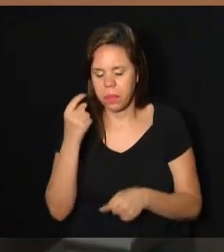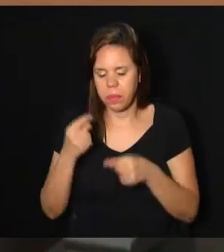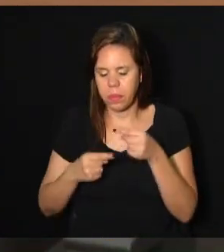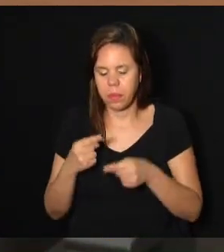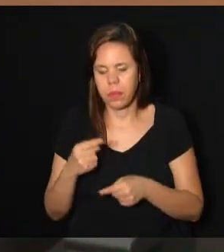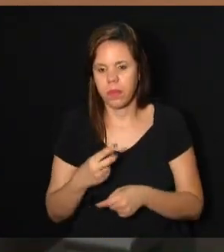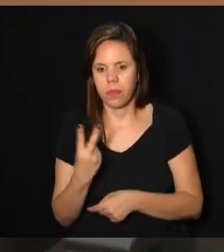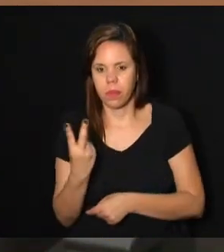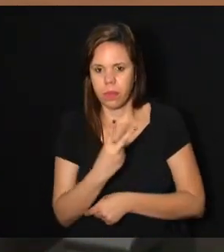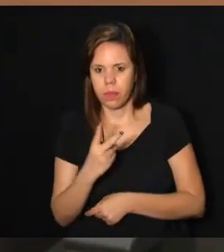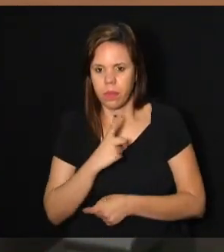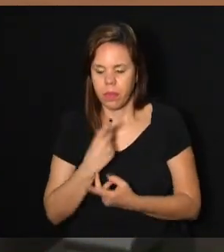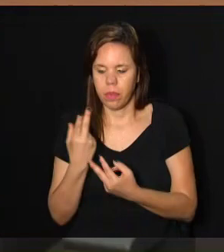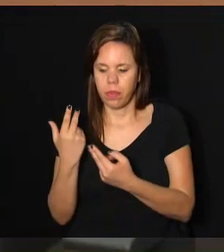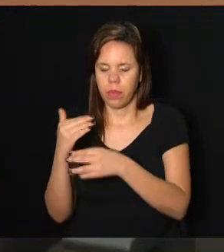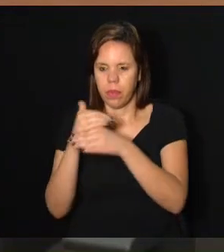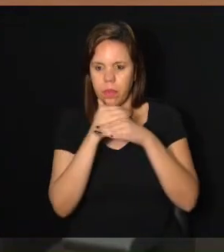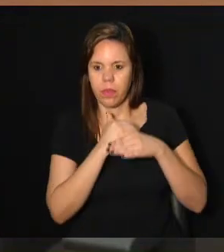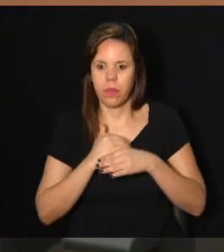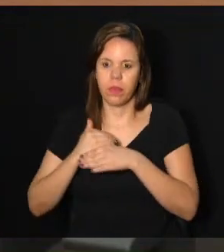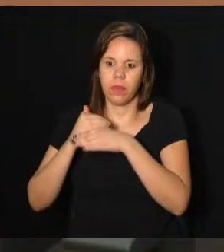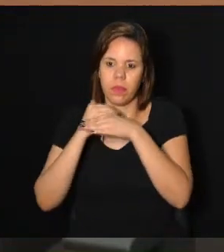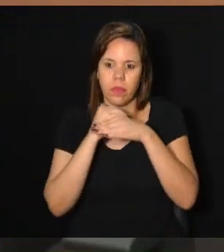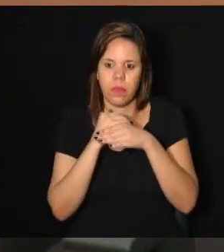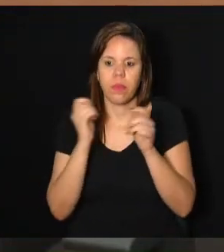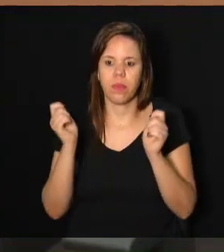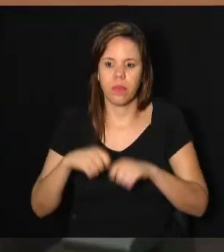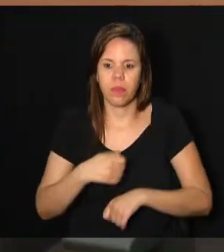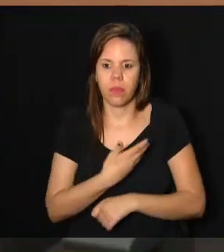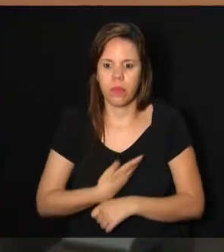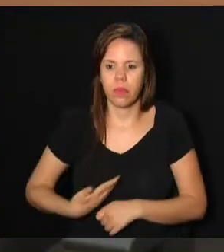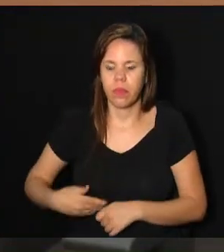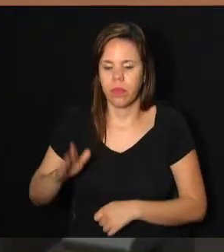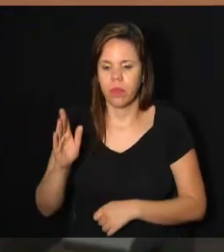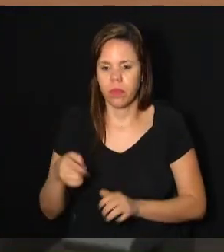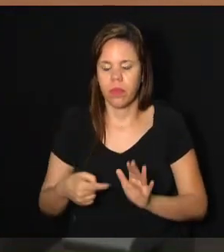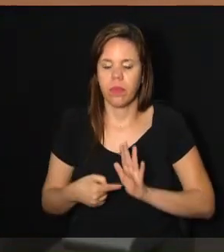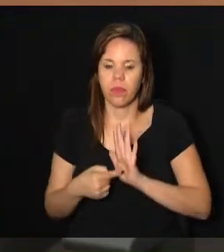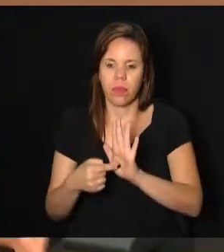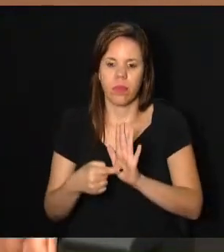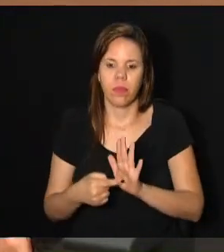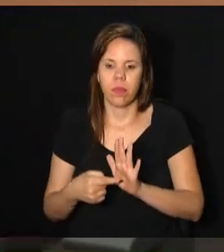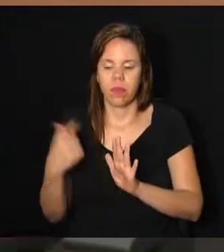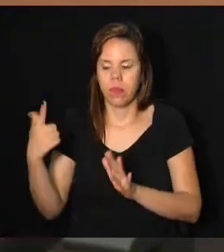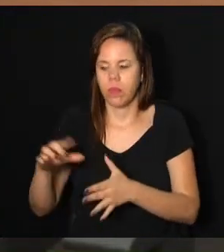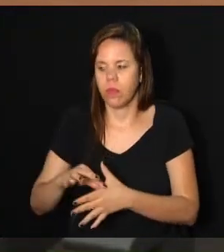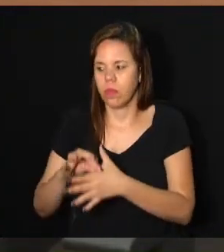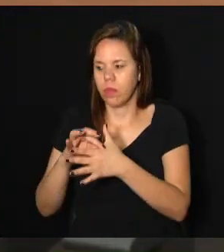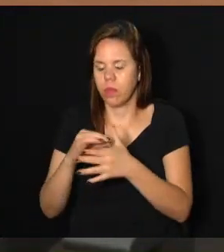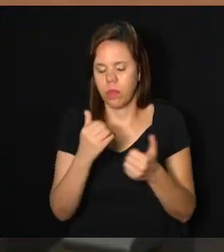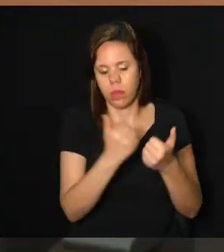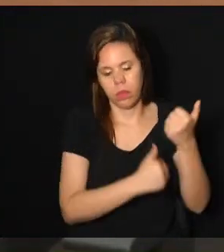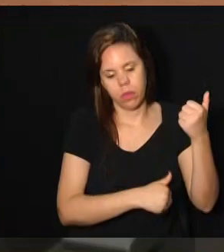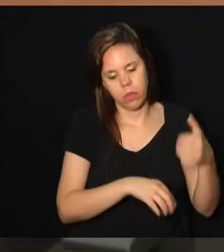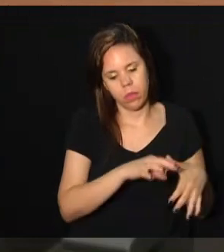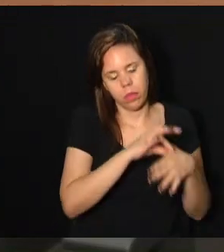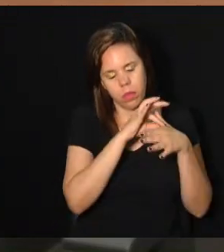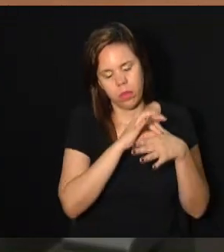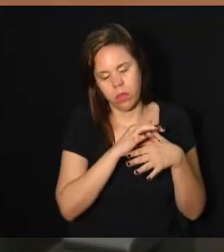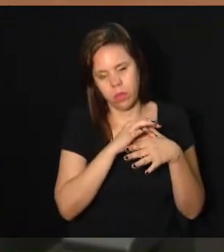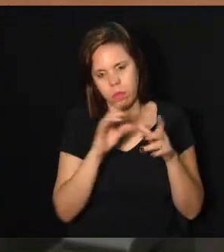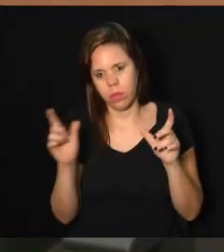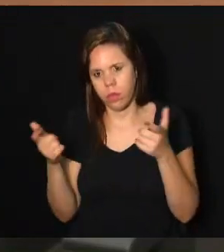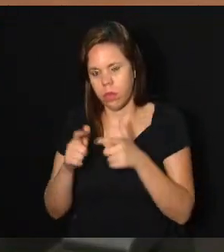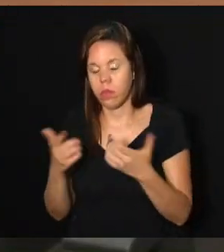os dois vão ter igualdade de condições. Porque o governo ele já indica o seu líder e o seu vice-líder. E a